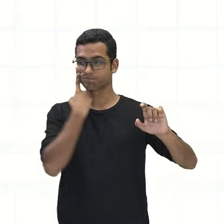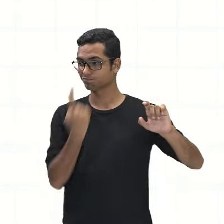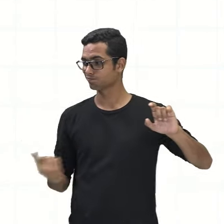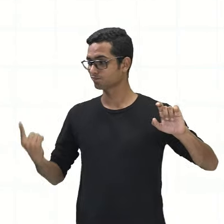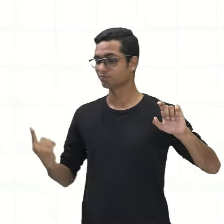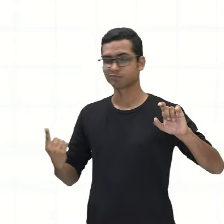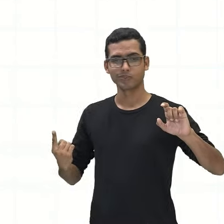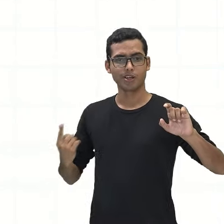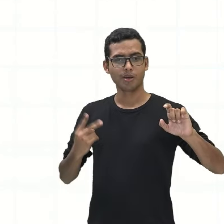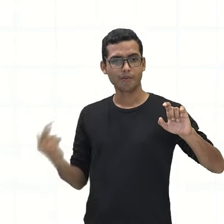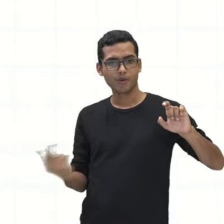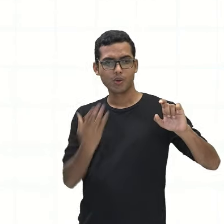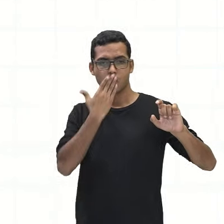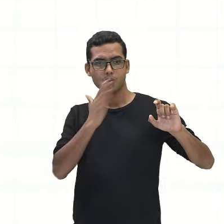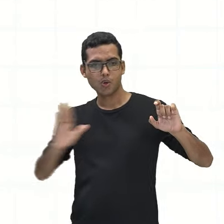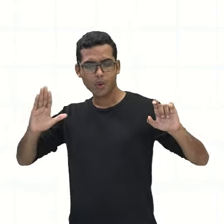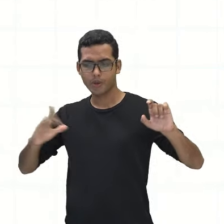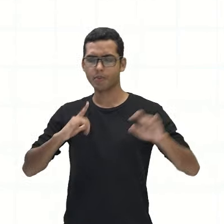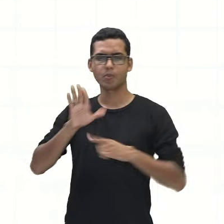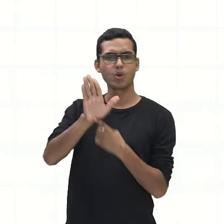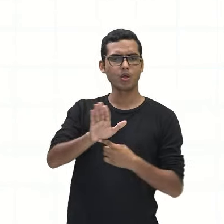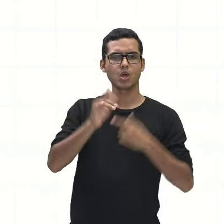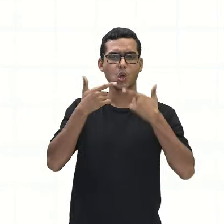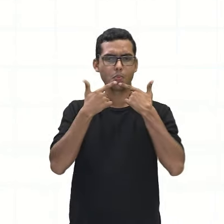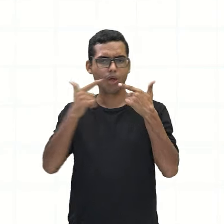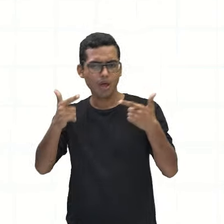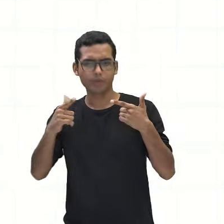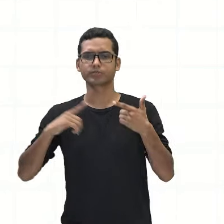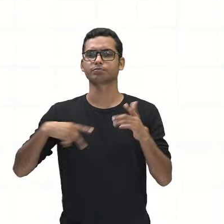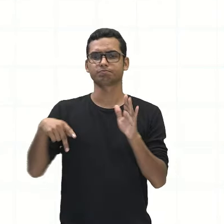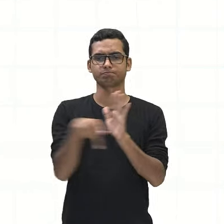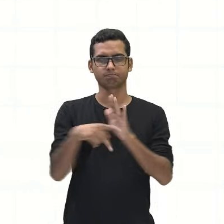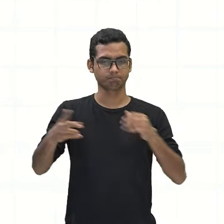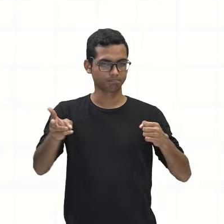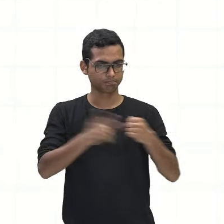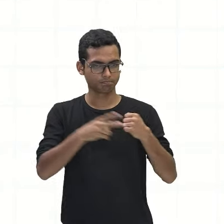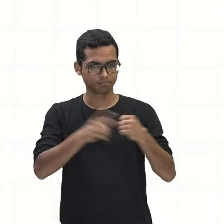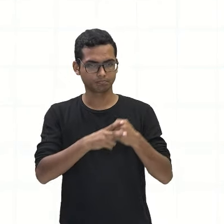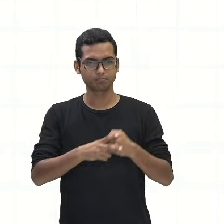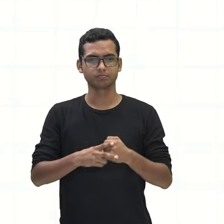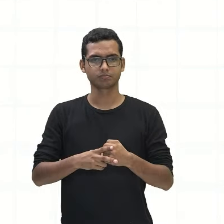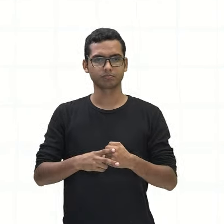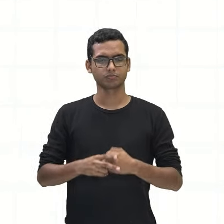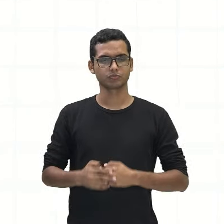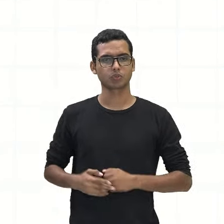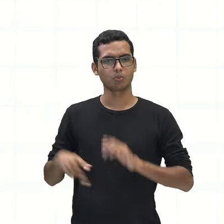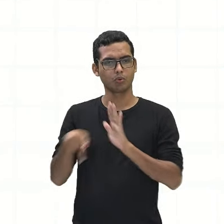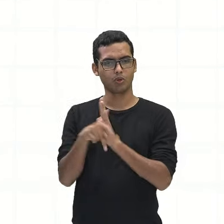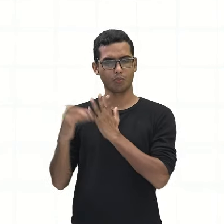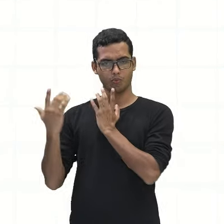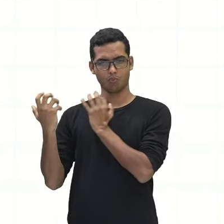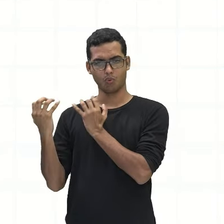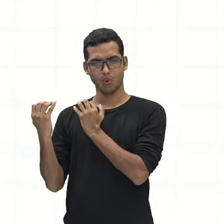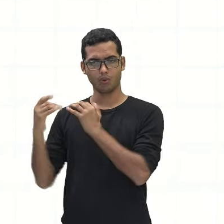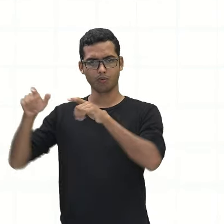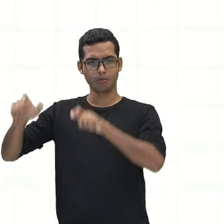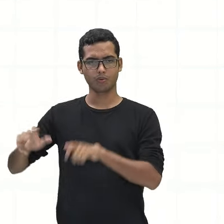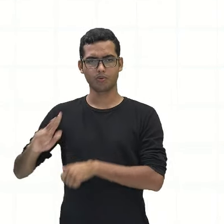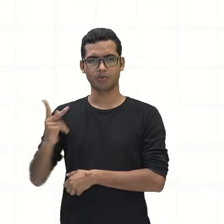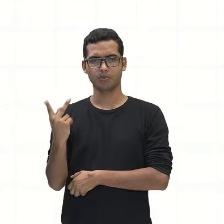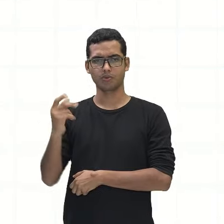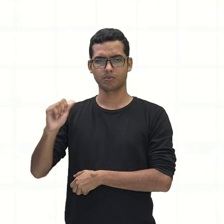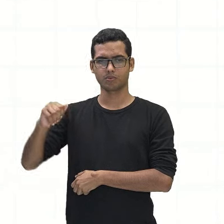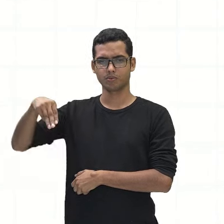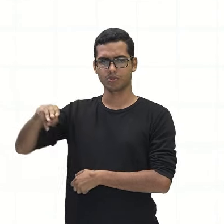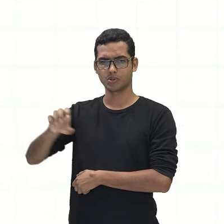uma linguagem verbal, ou seja, é uma história escrita, né? O flautista de Hamelin, contos